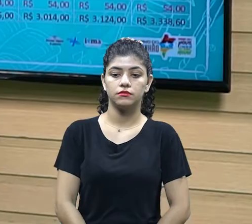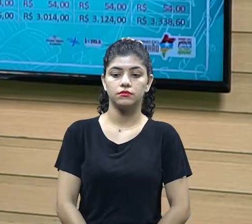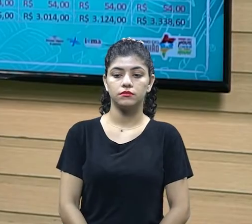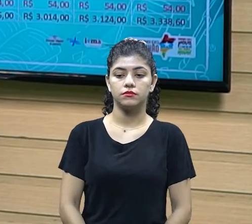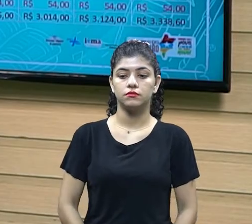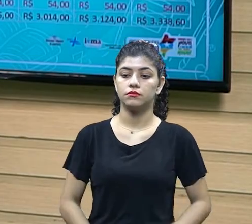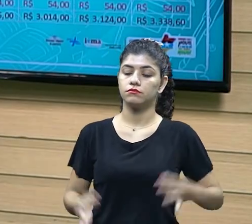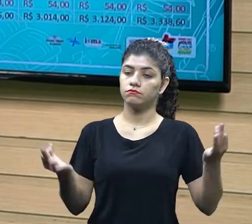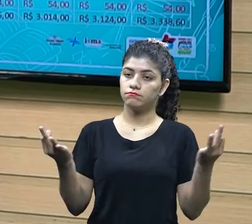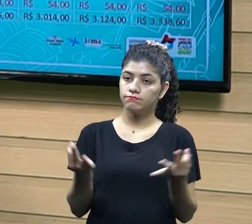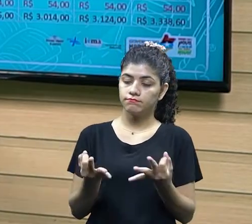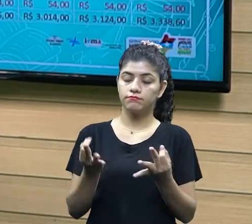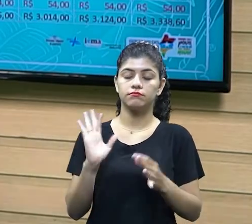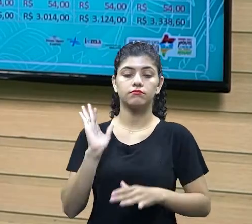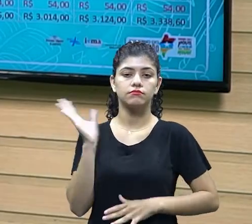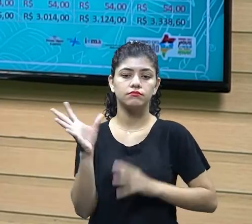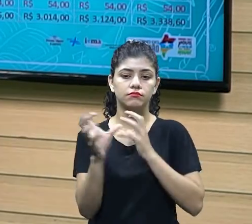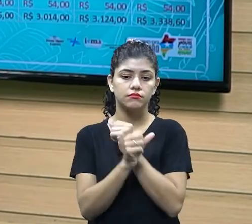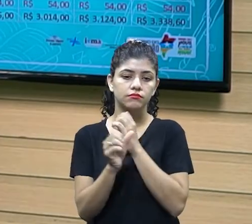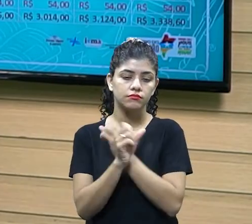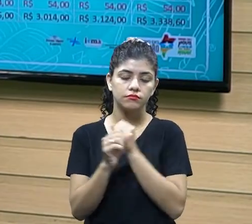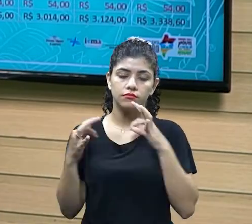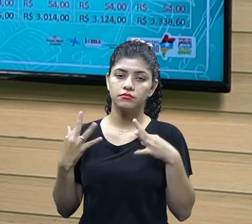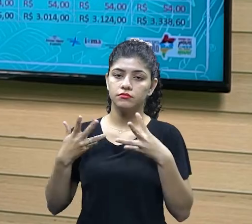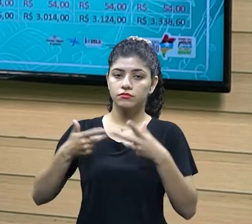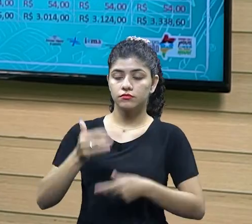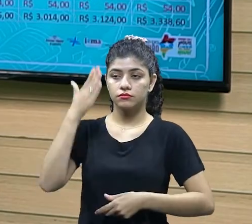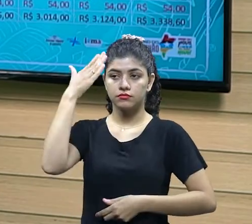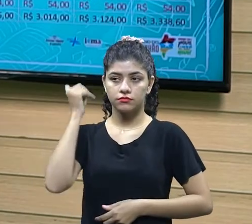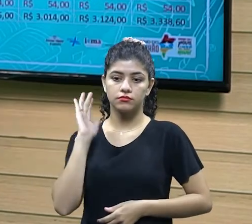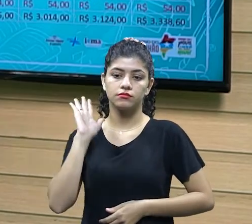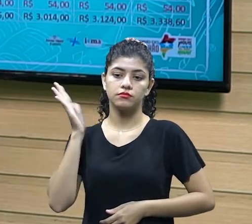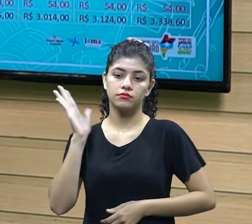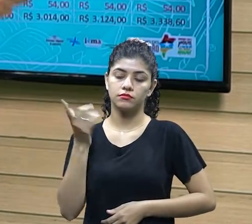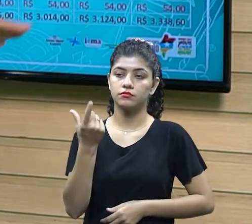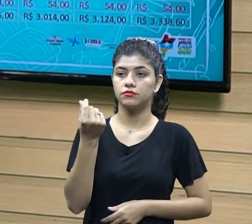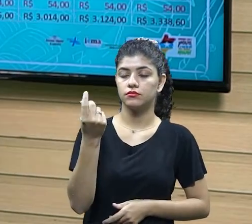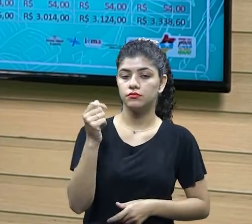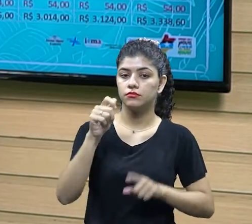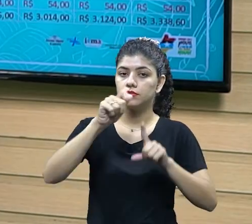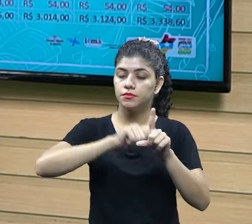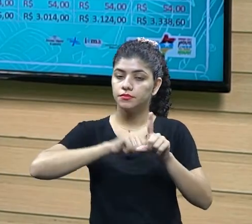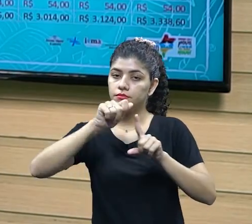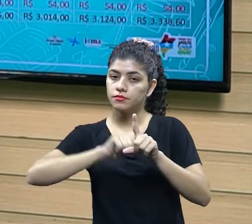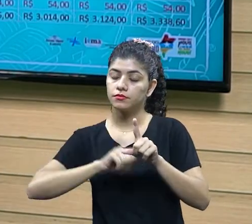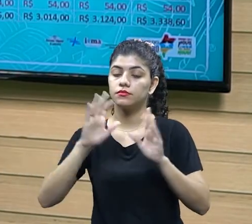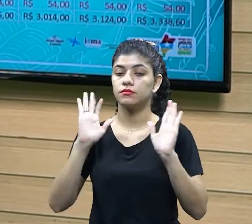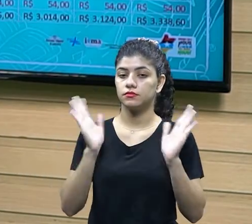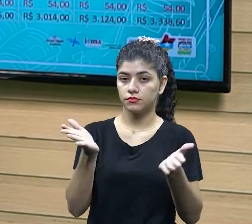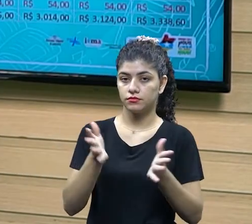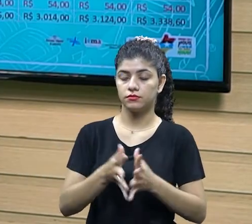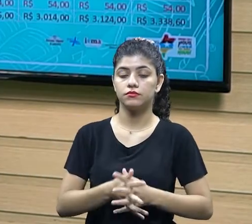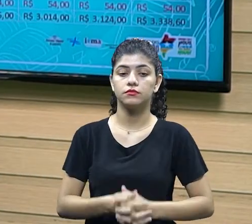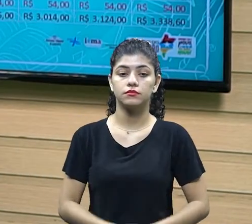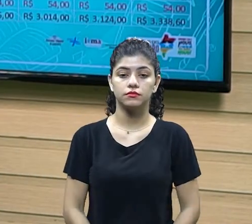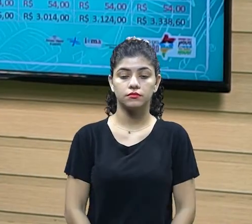3.338,60. Beleza, apurei o lucro aqui da Dona Maria, então ela já sabe quanto foi que ela lucrou todo mês,